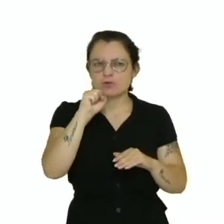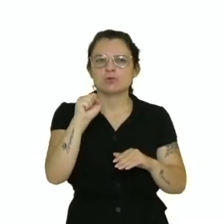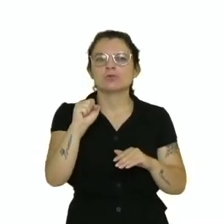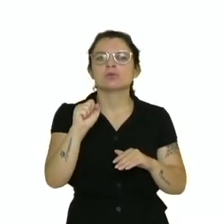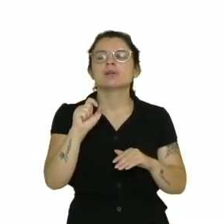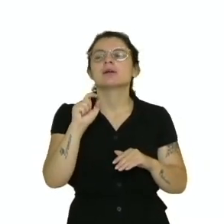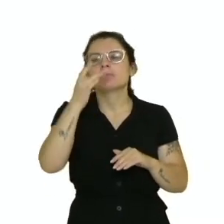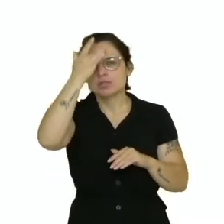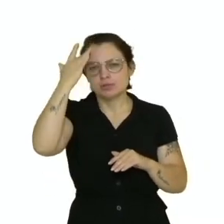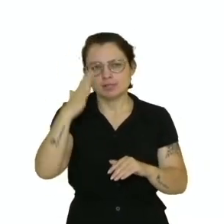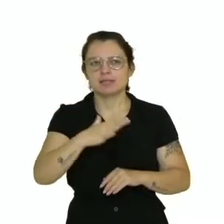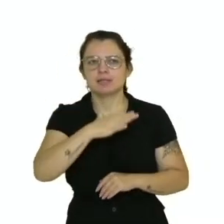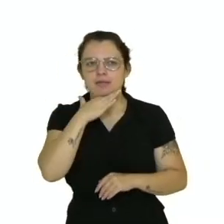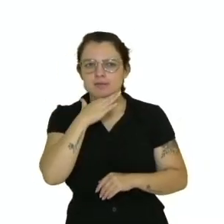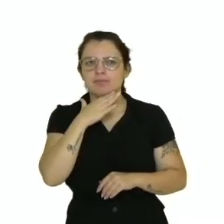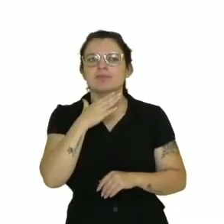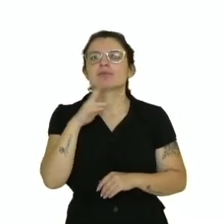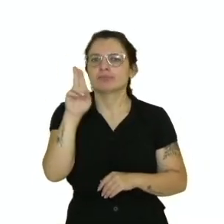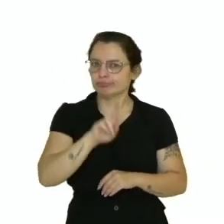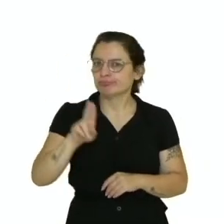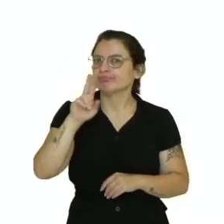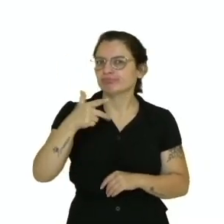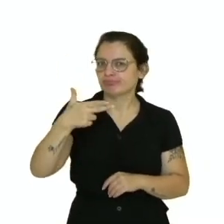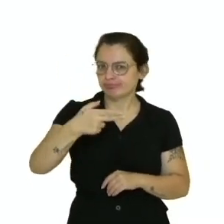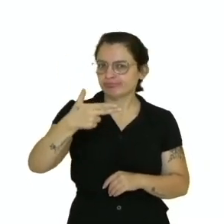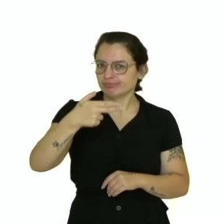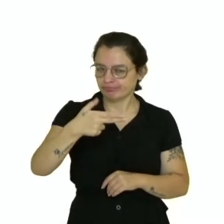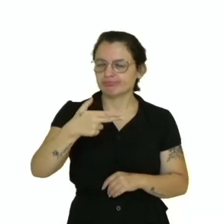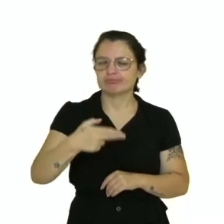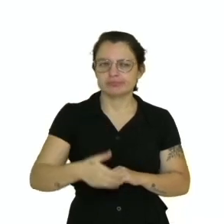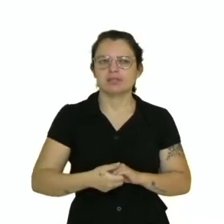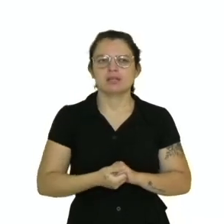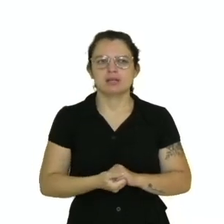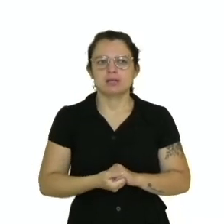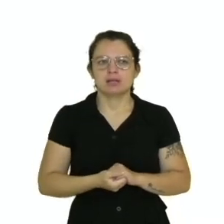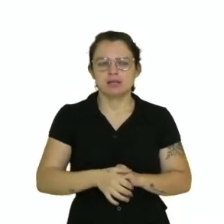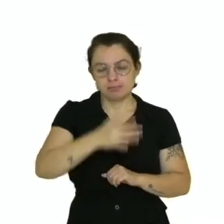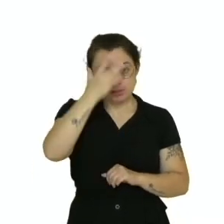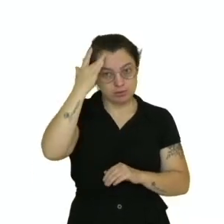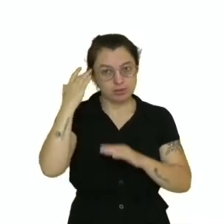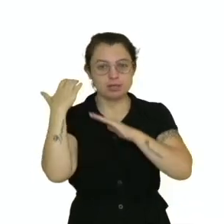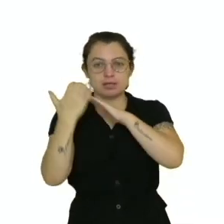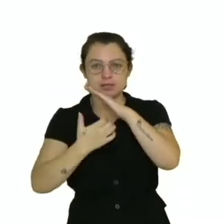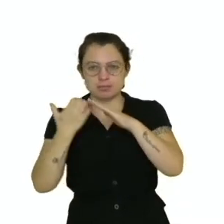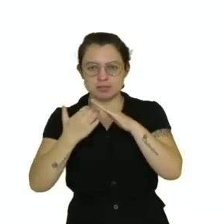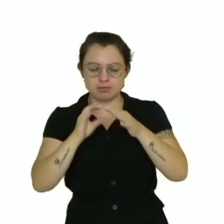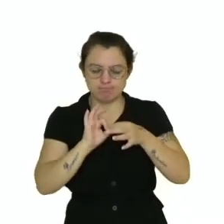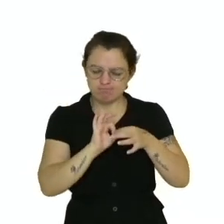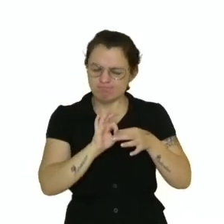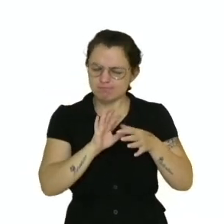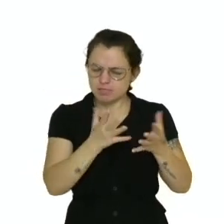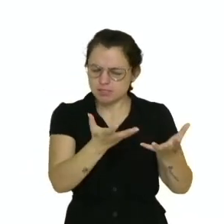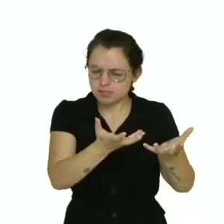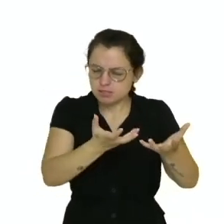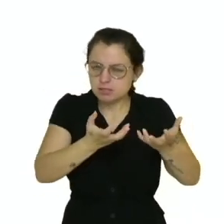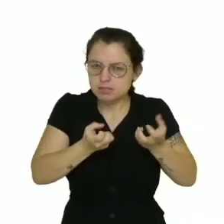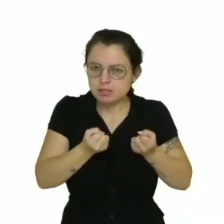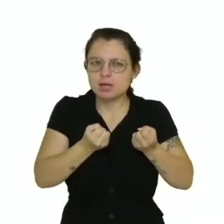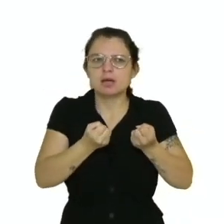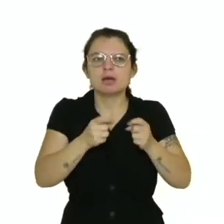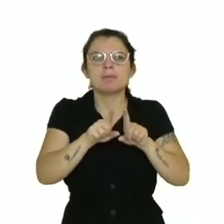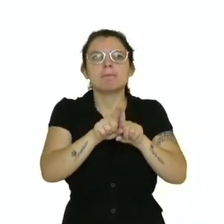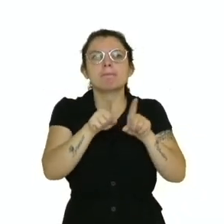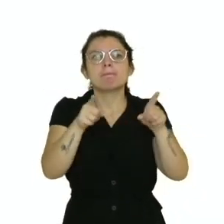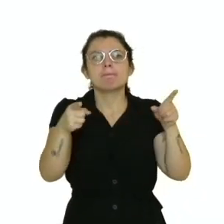se utilizando inclusive de armas de fogo. Enquanto os empresários inicialmente cederam às solicitações grevistas,